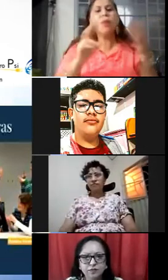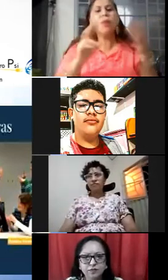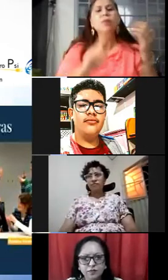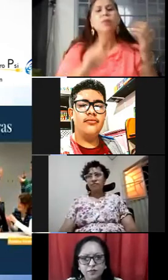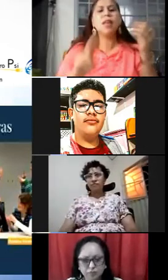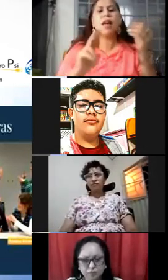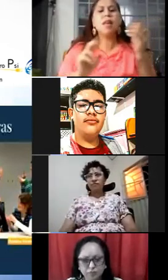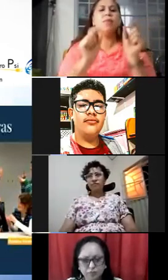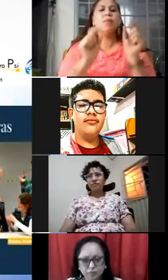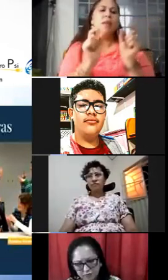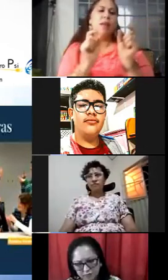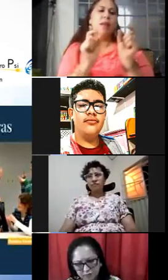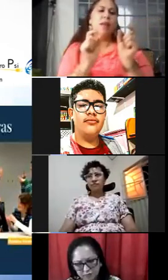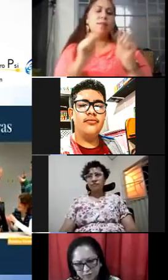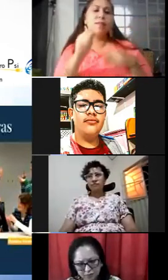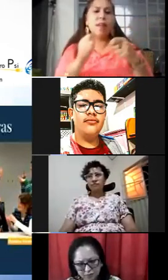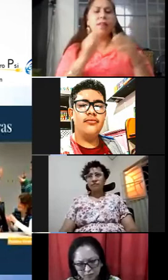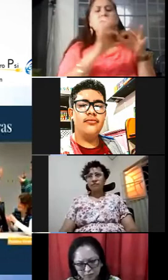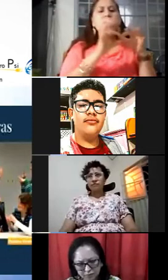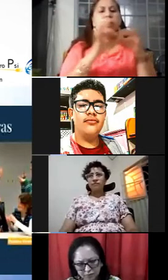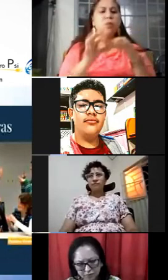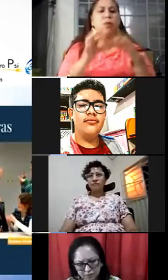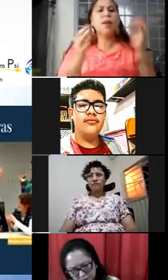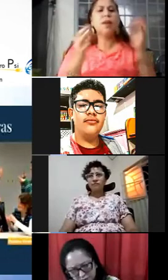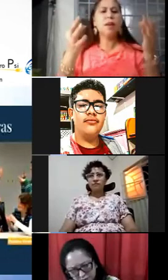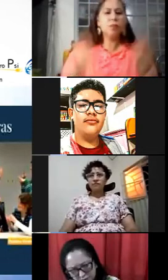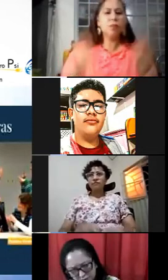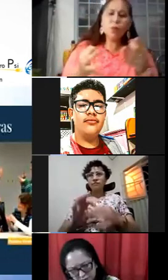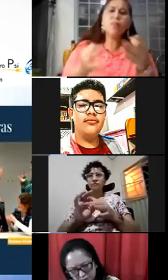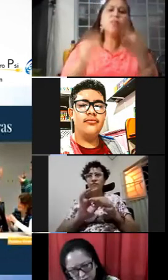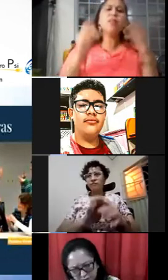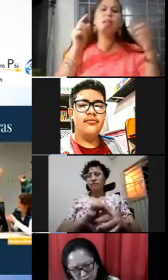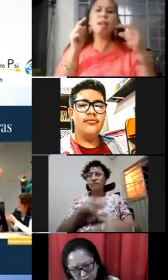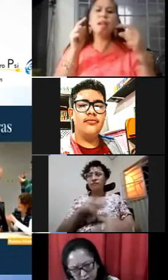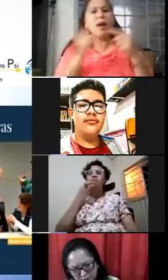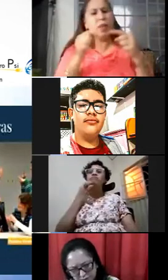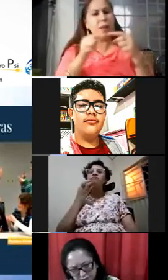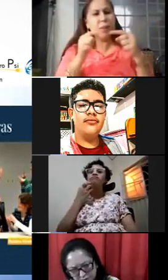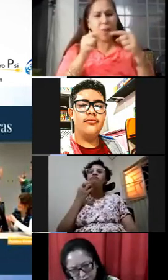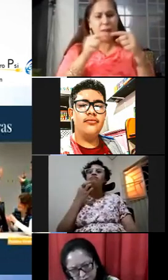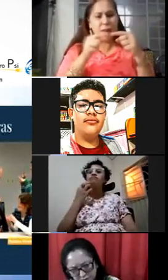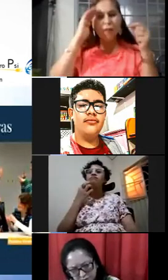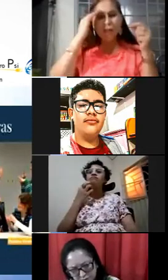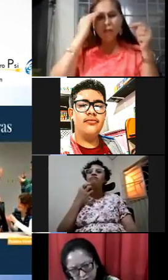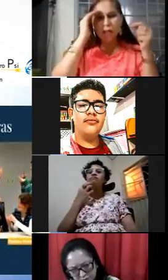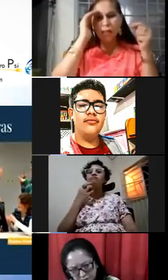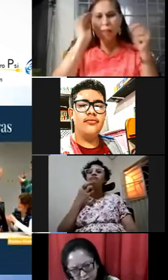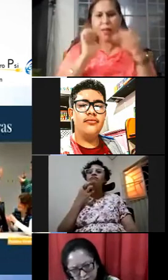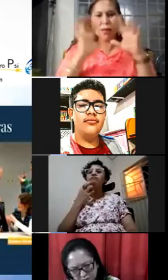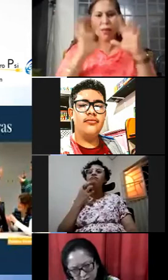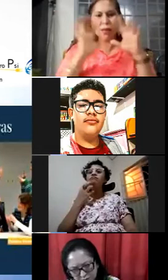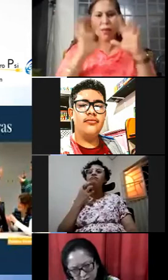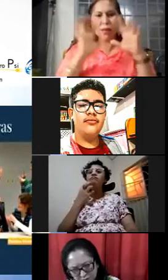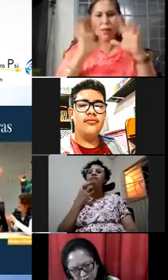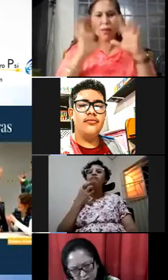para usar esses sinais no contexto em que ele é realmente aplicado, para haver um